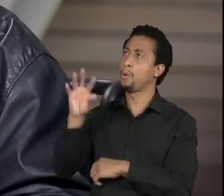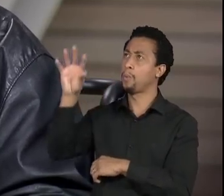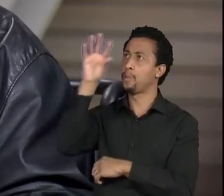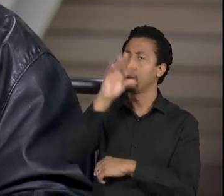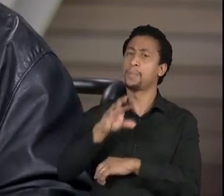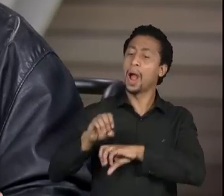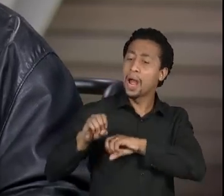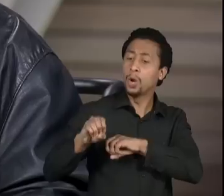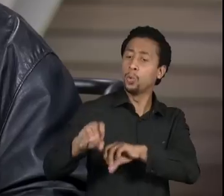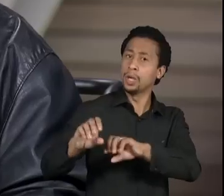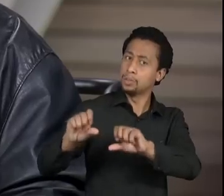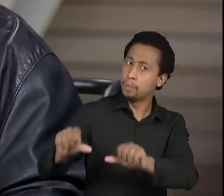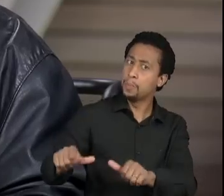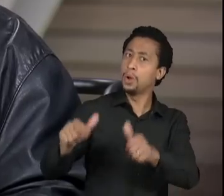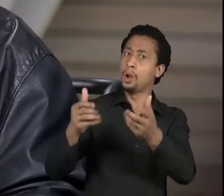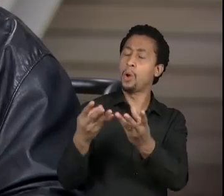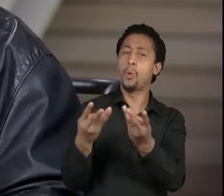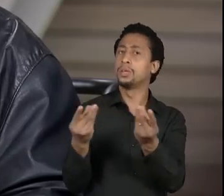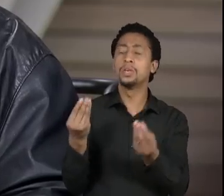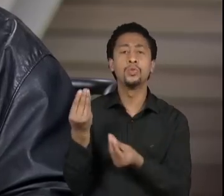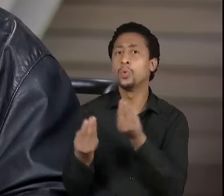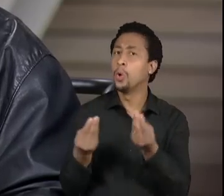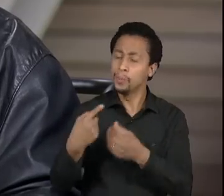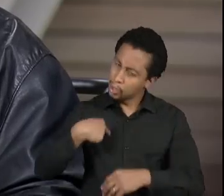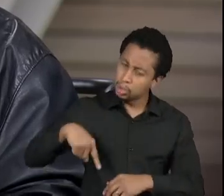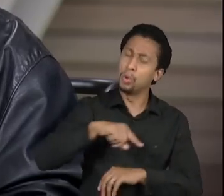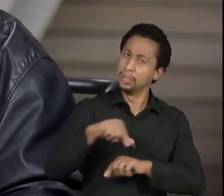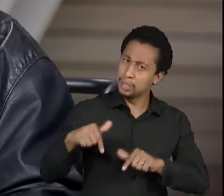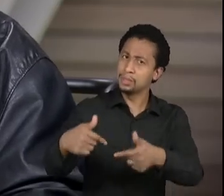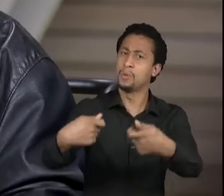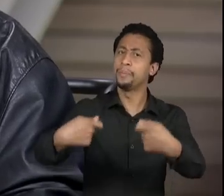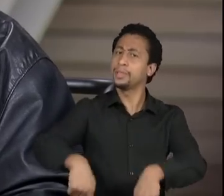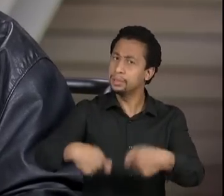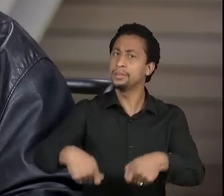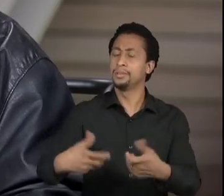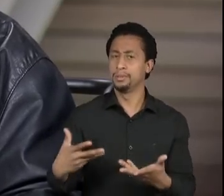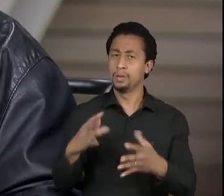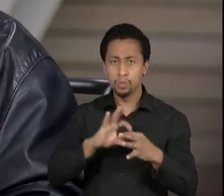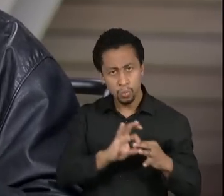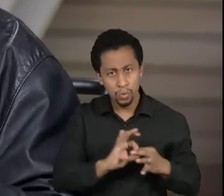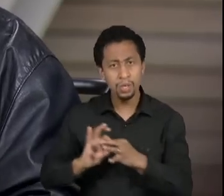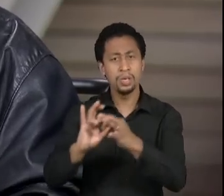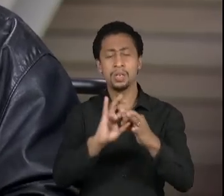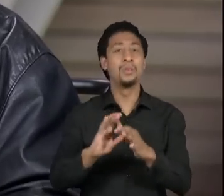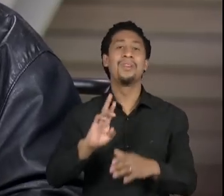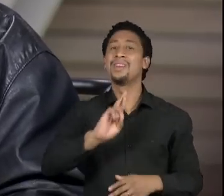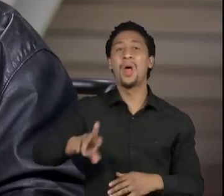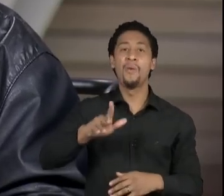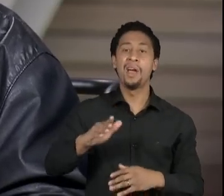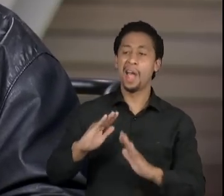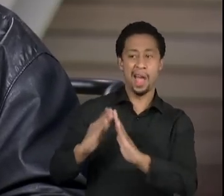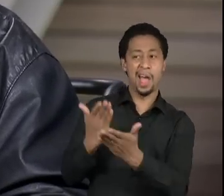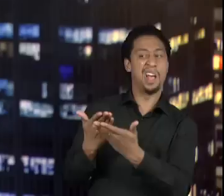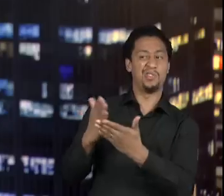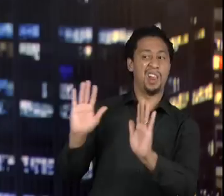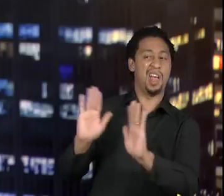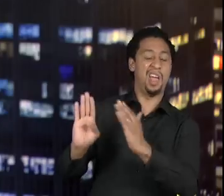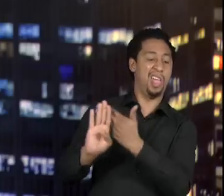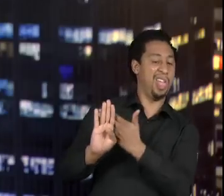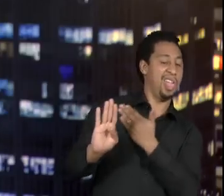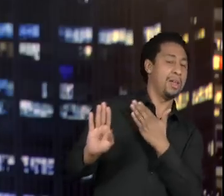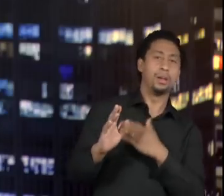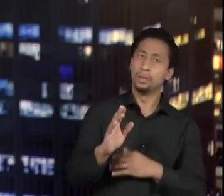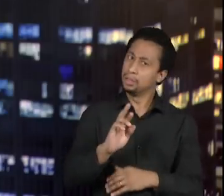fazer isso. E me parece que é importante nós nos unirmos para melhorar a educação no Brasil, não nos abstermos de participar dela.